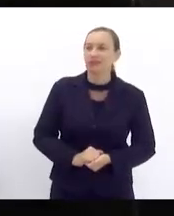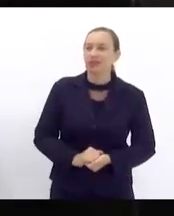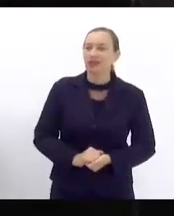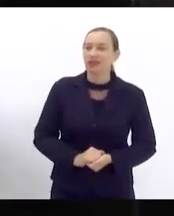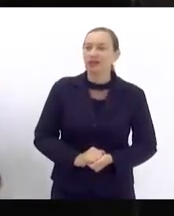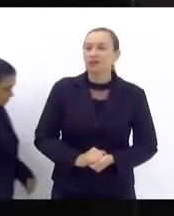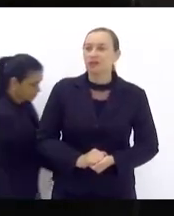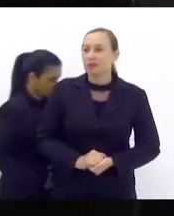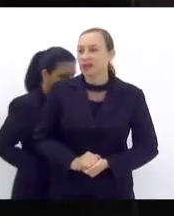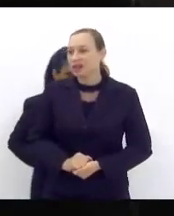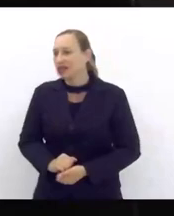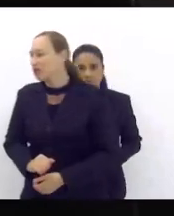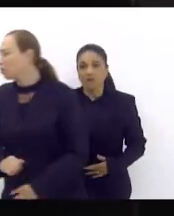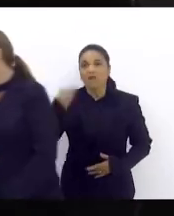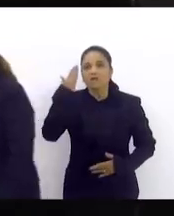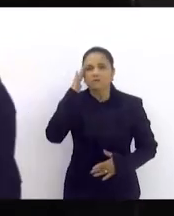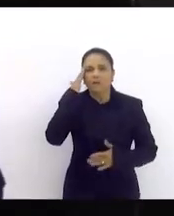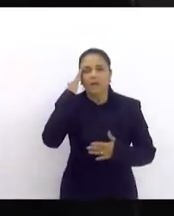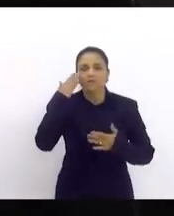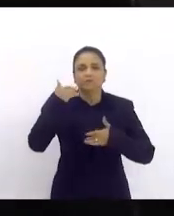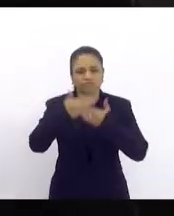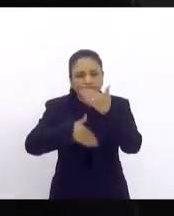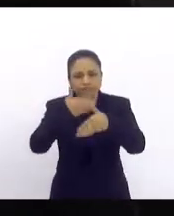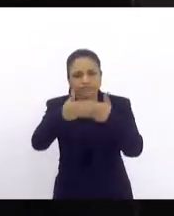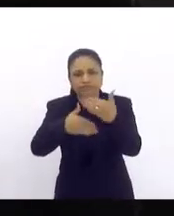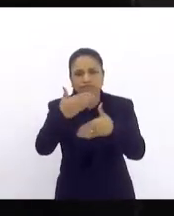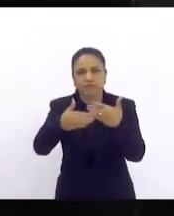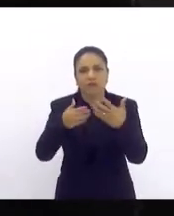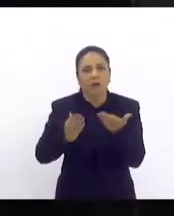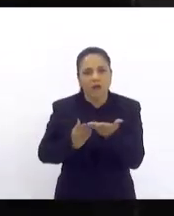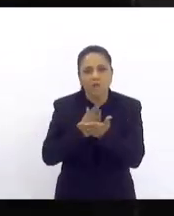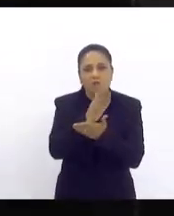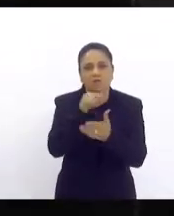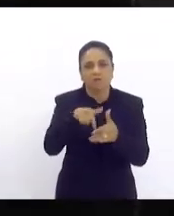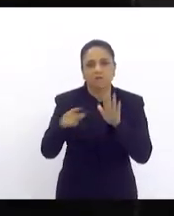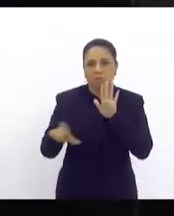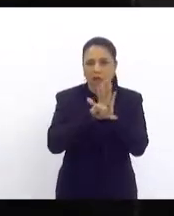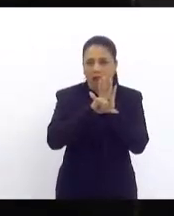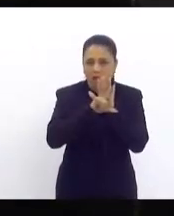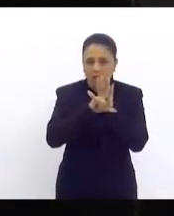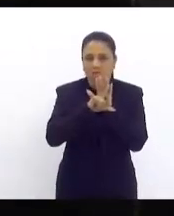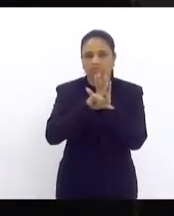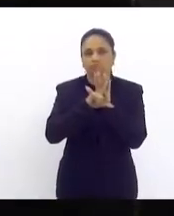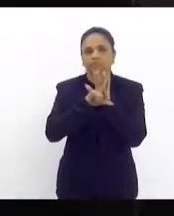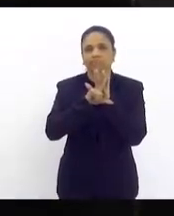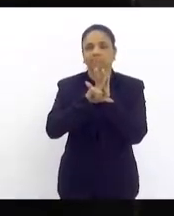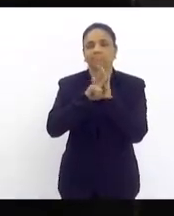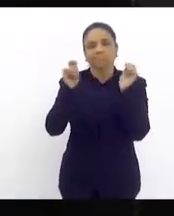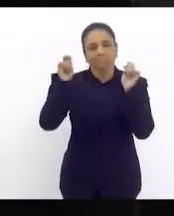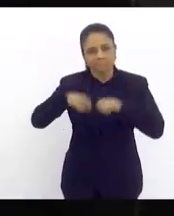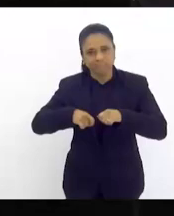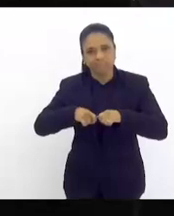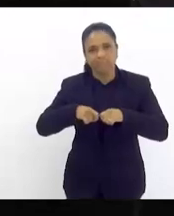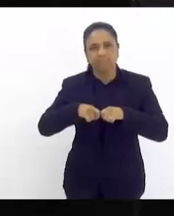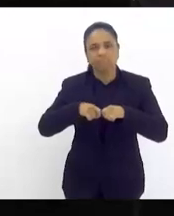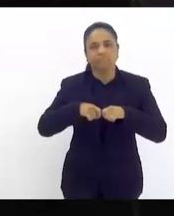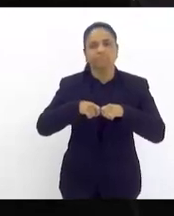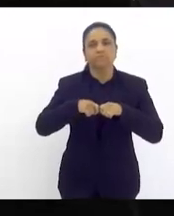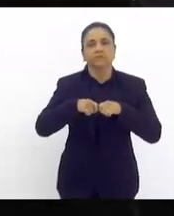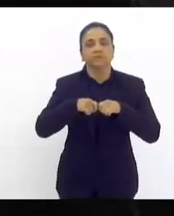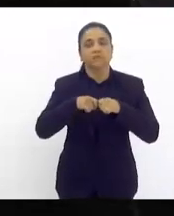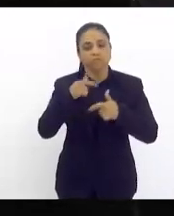pretende construir a partir da aprovação e da sanção dessa lei a possibilidade e a